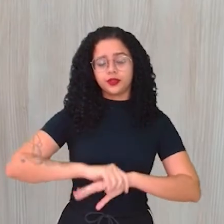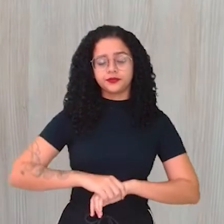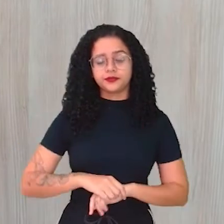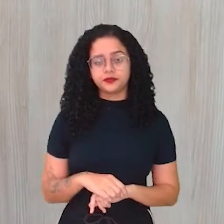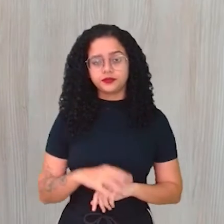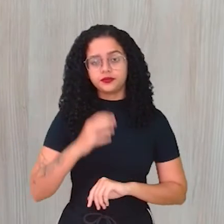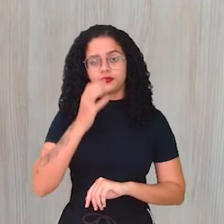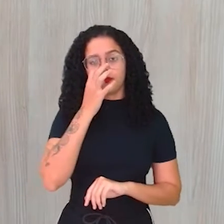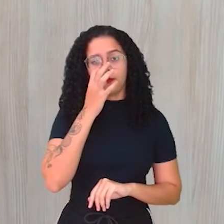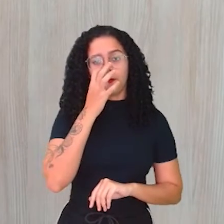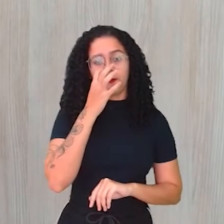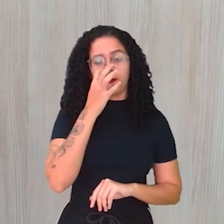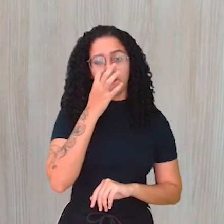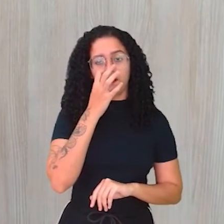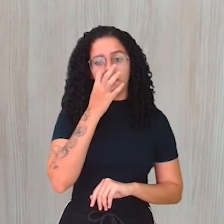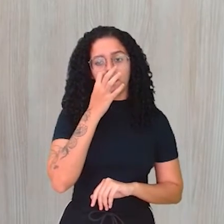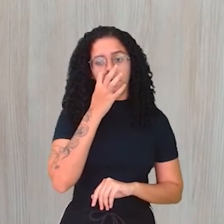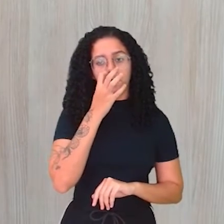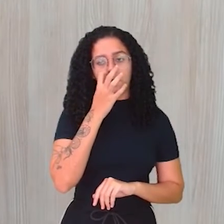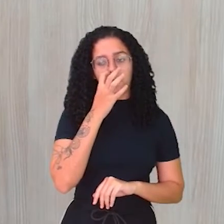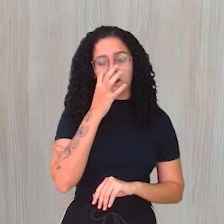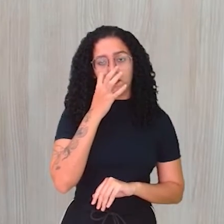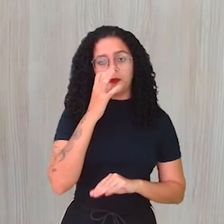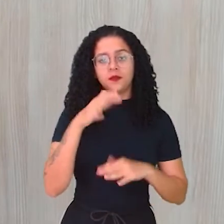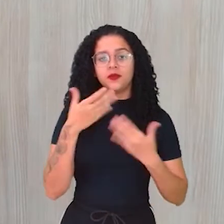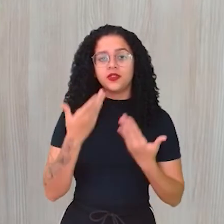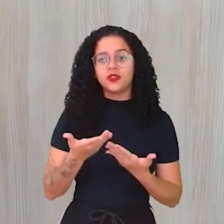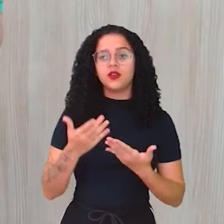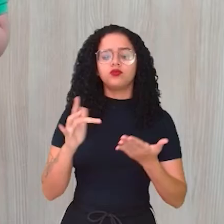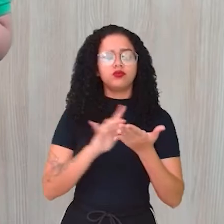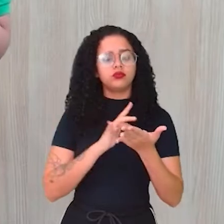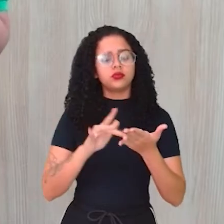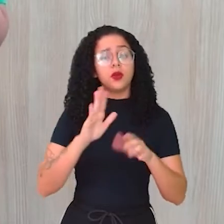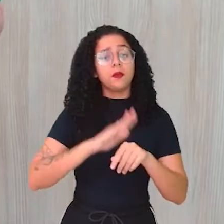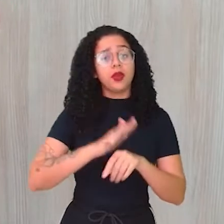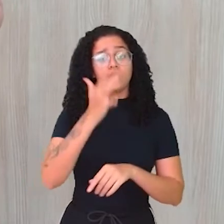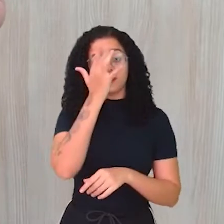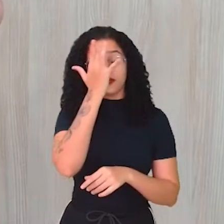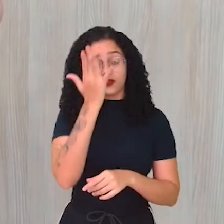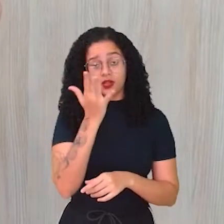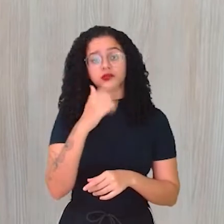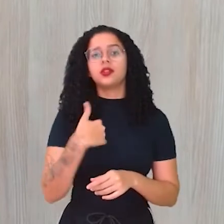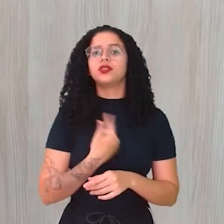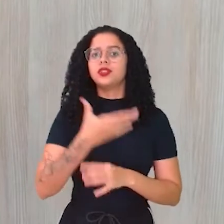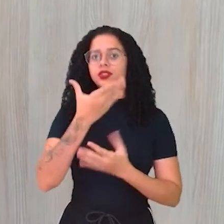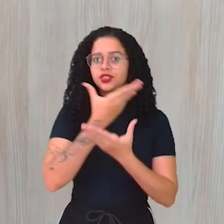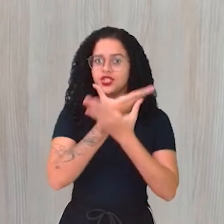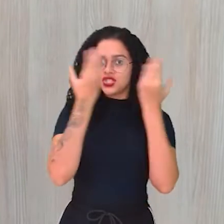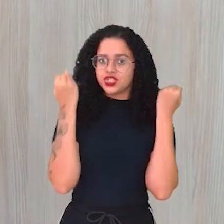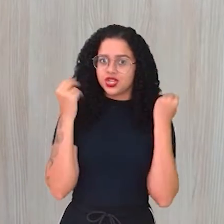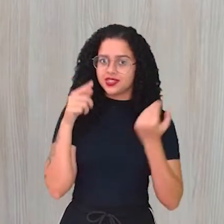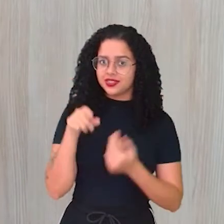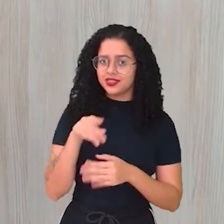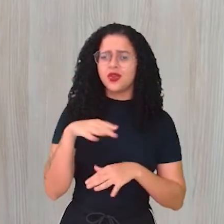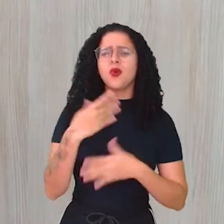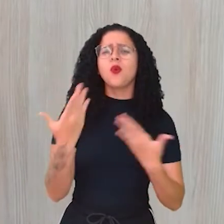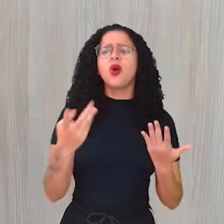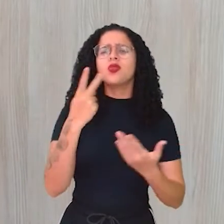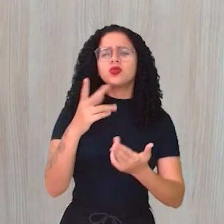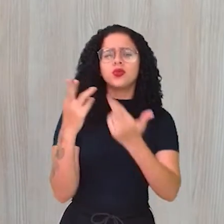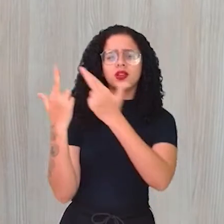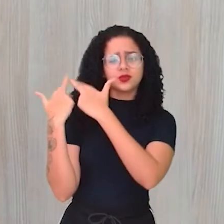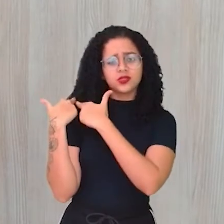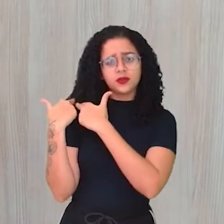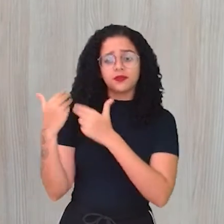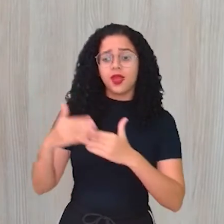gente com essa facilidade do digital, que o digital traz para a gente acaba esquecendo. Então, qual é a sua responsabilidade nisso?